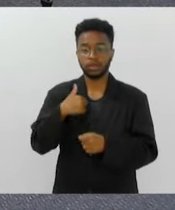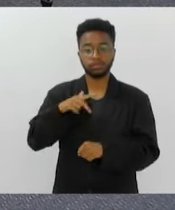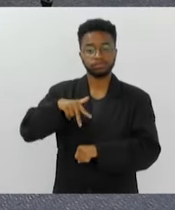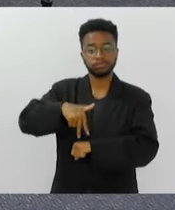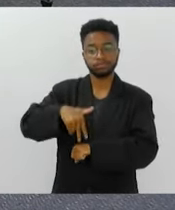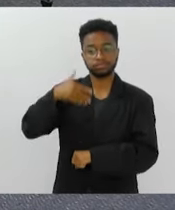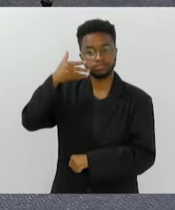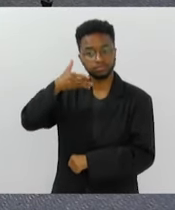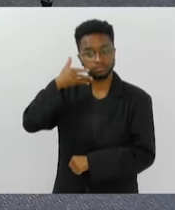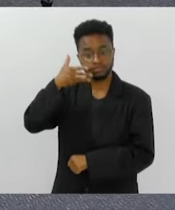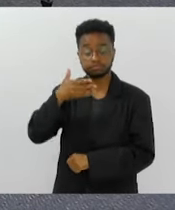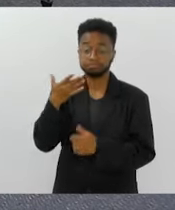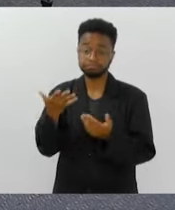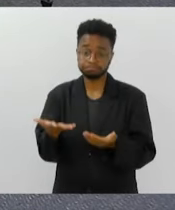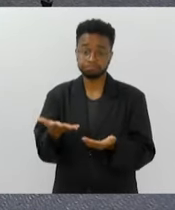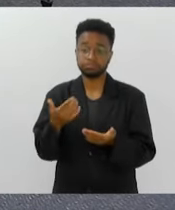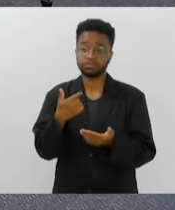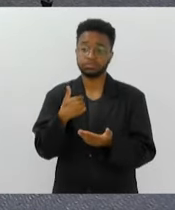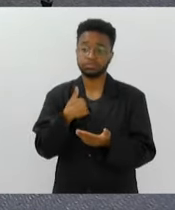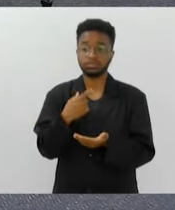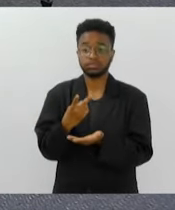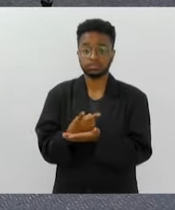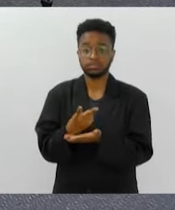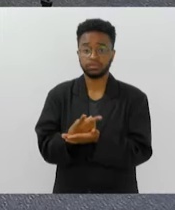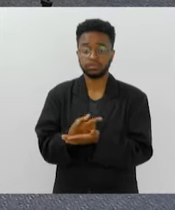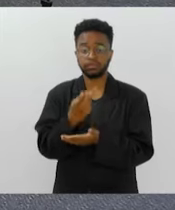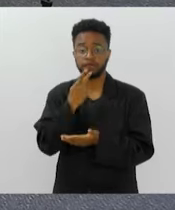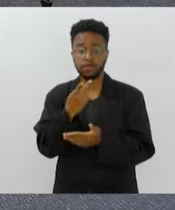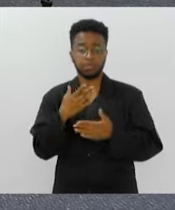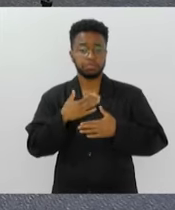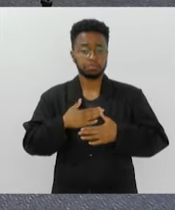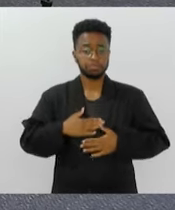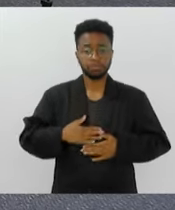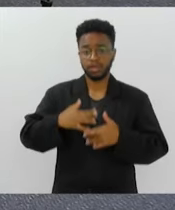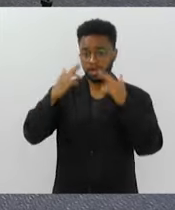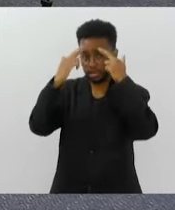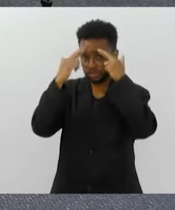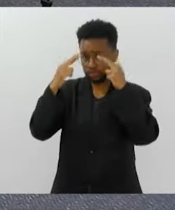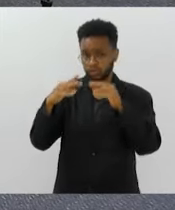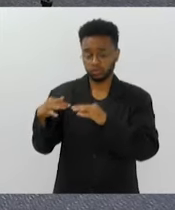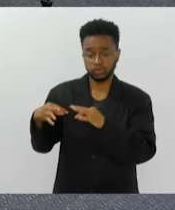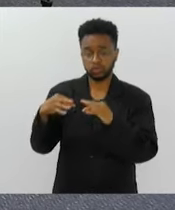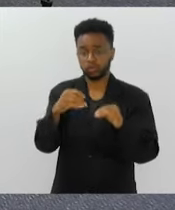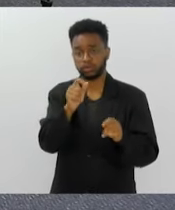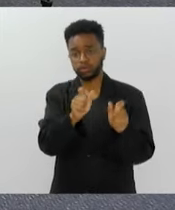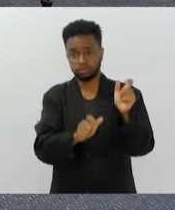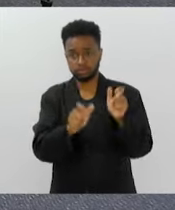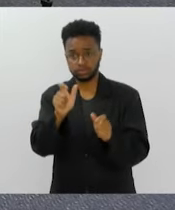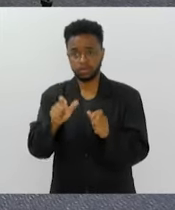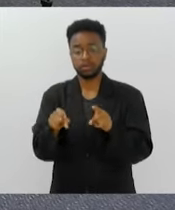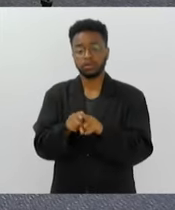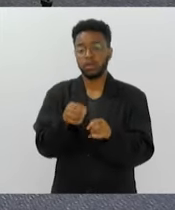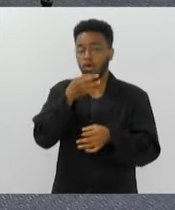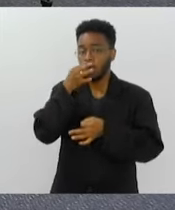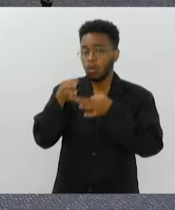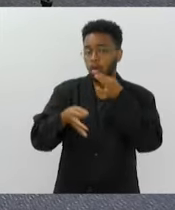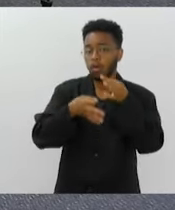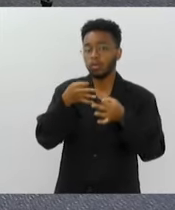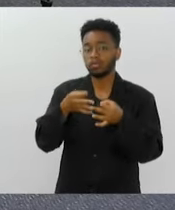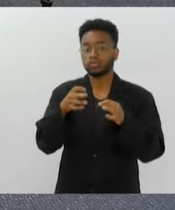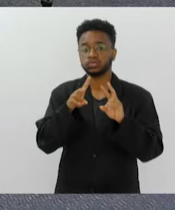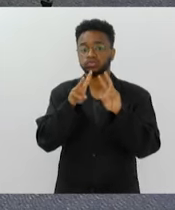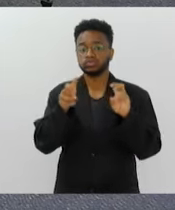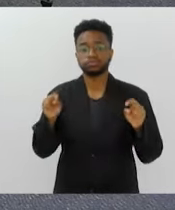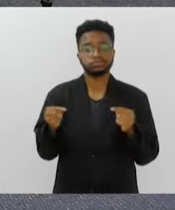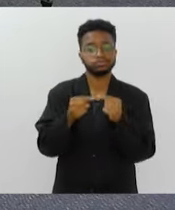e como de costume faço uma fala Serena respeitosa a todos tecendo aqui comentários a partir do meu ponto